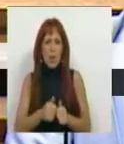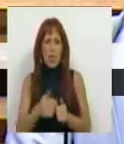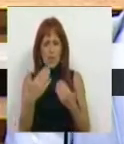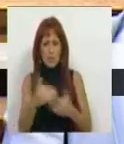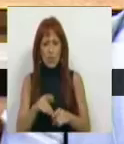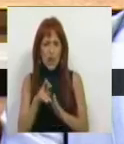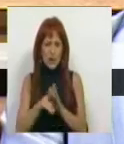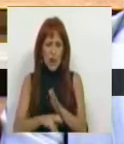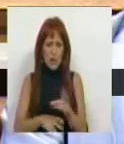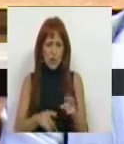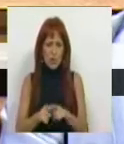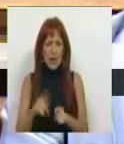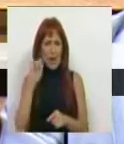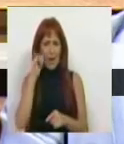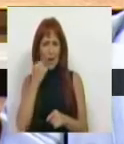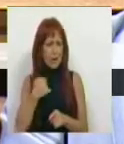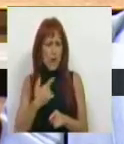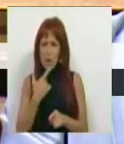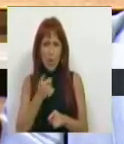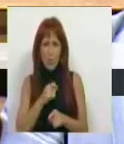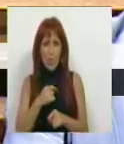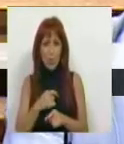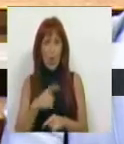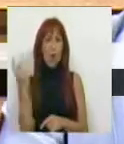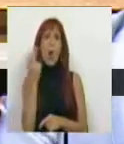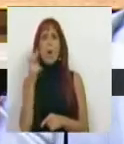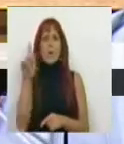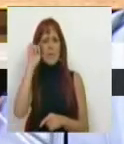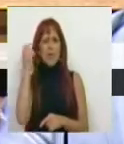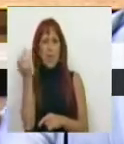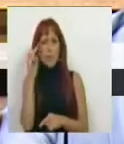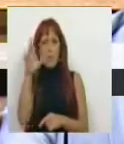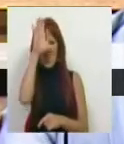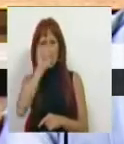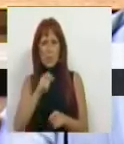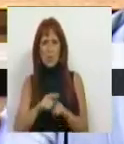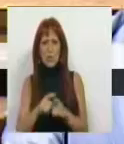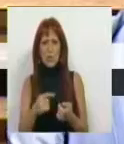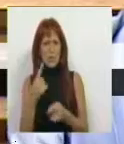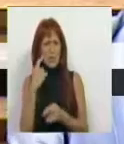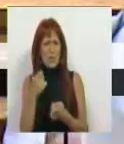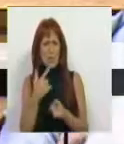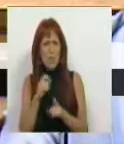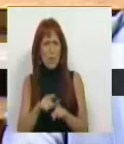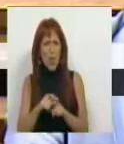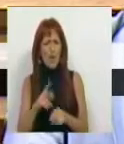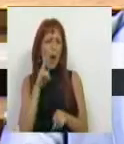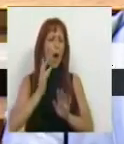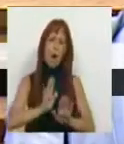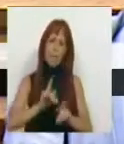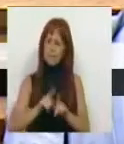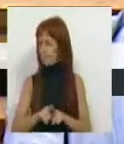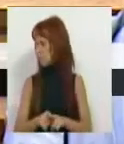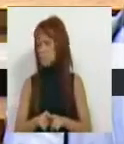limitação deste regime. A crise não pode, ou a permanente crise e o permanente estado de exceção, não podem mais ser desculpas